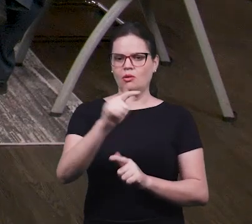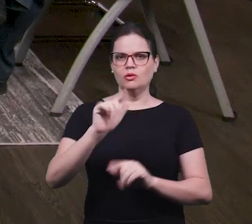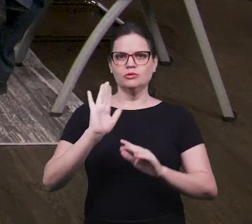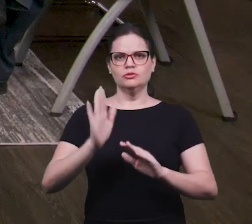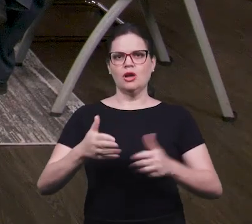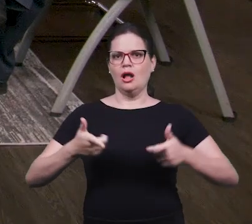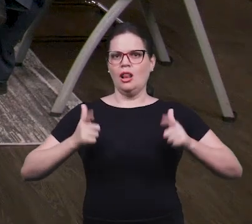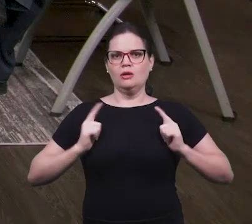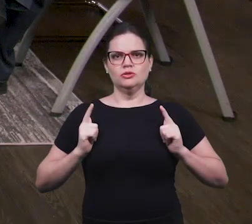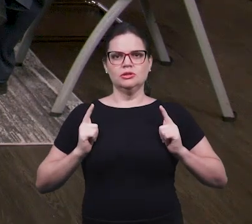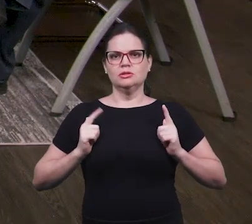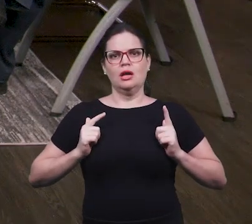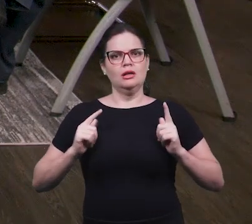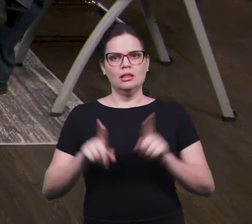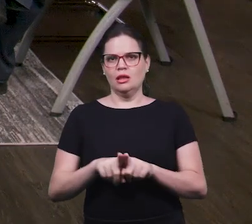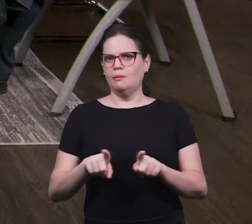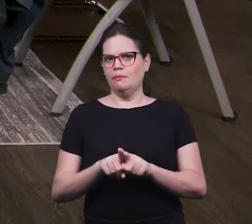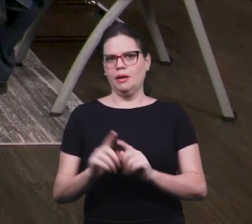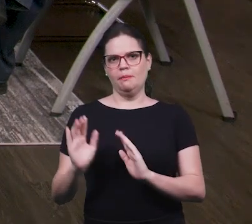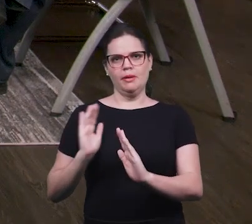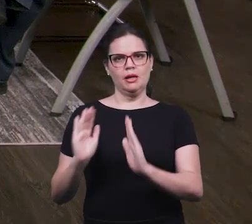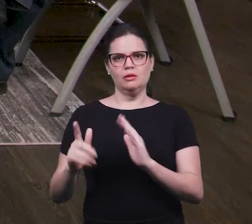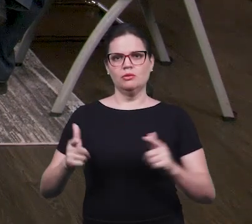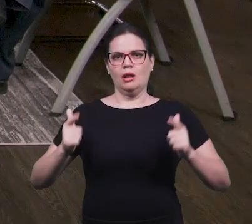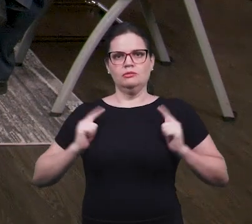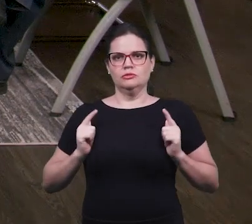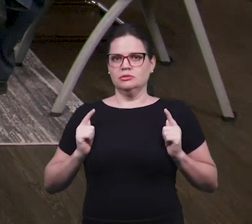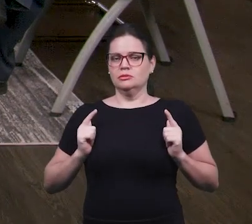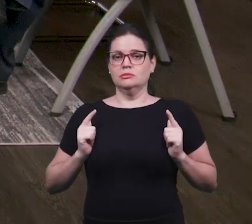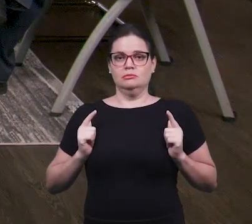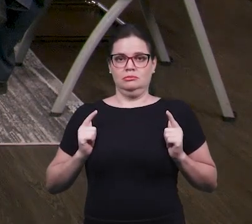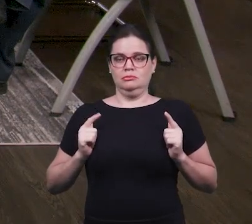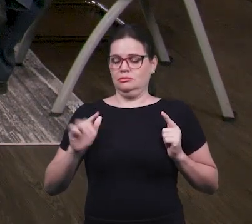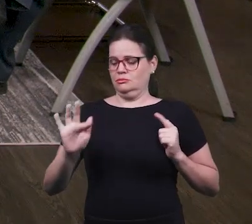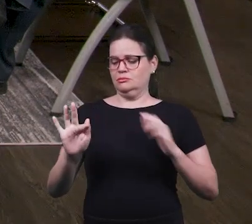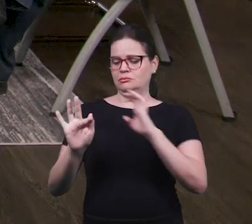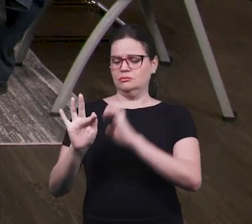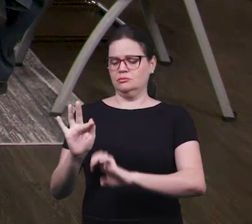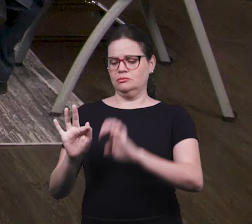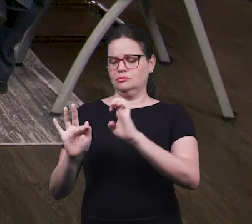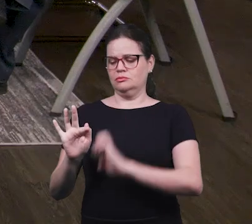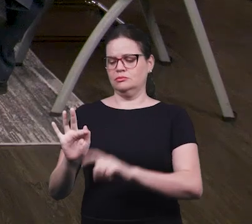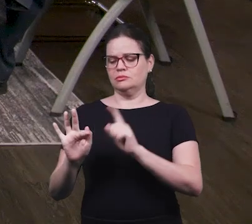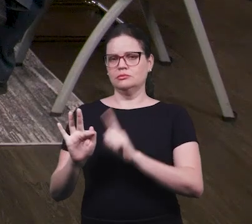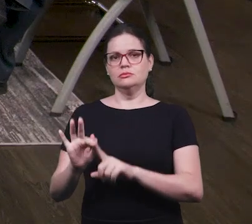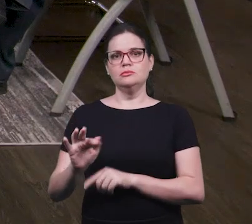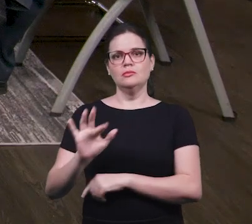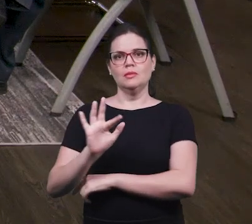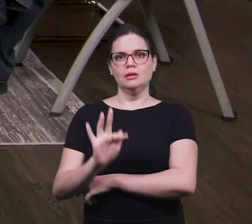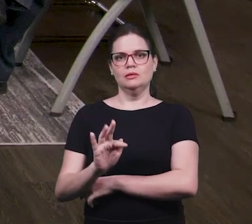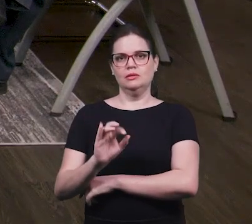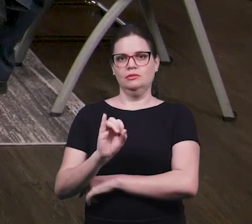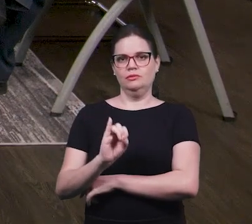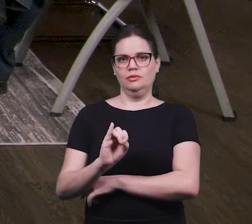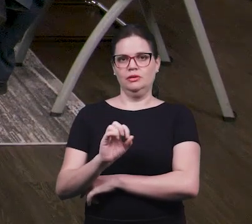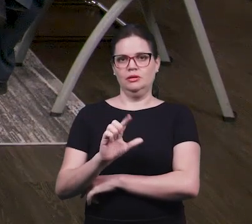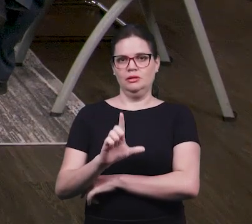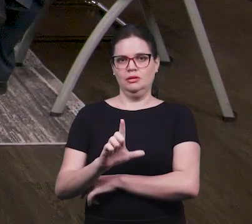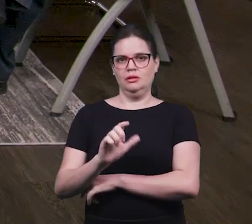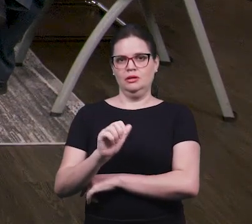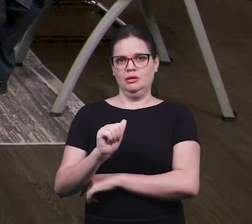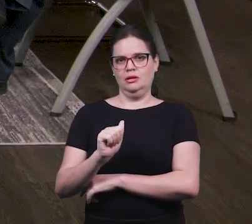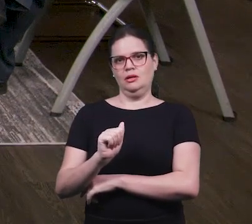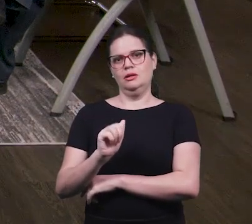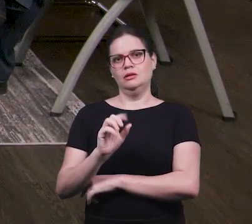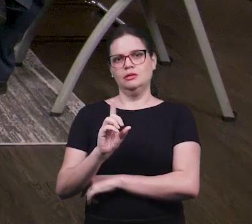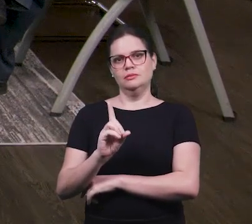de Laodiceia. A igreja de Filadélfia fala do amor de